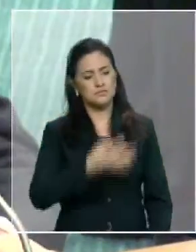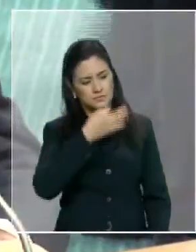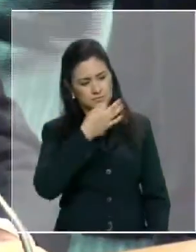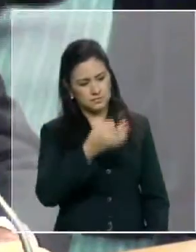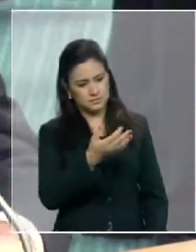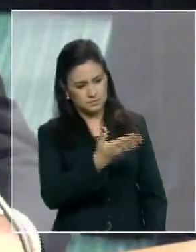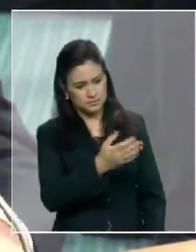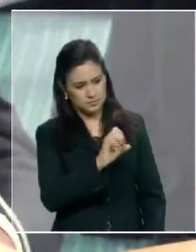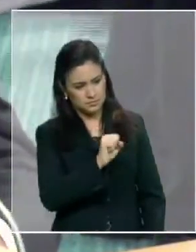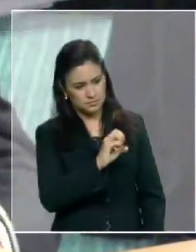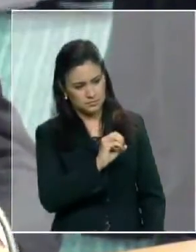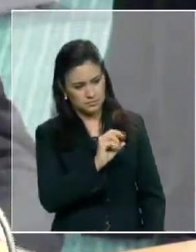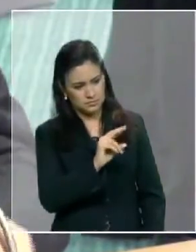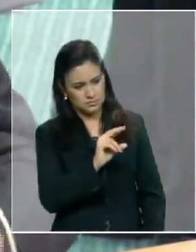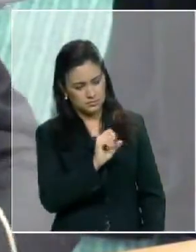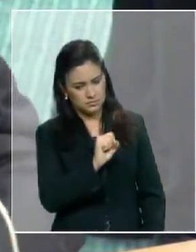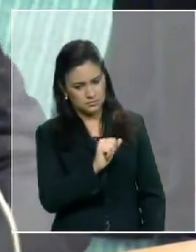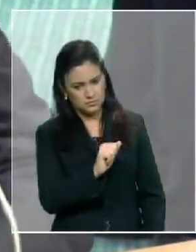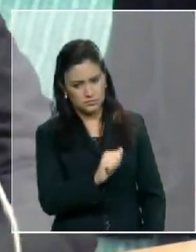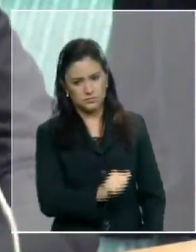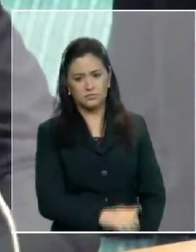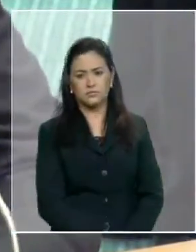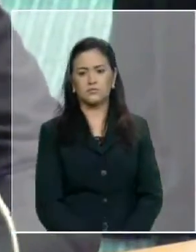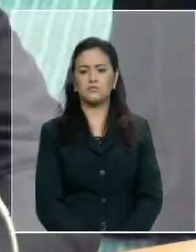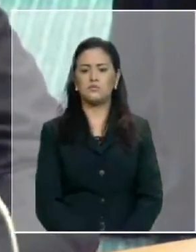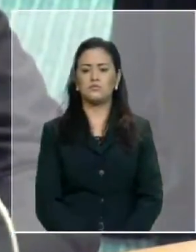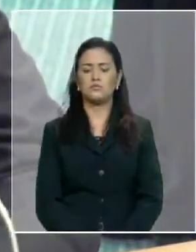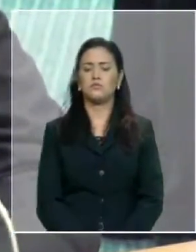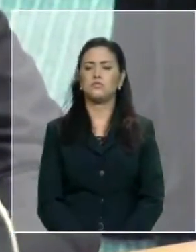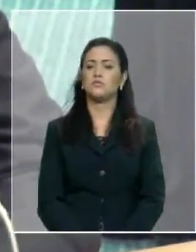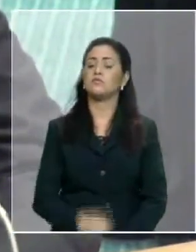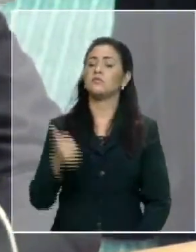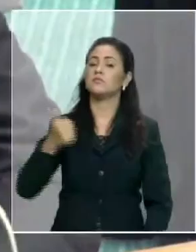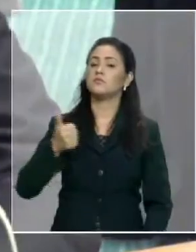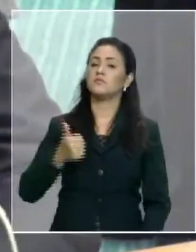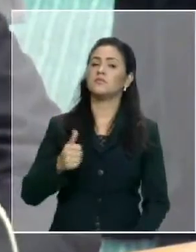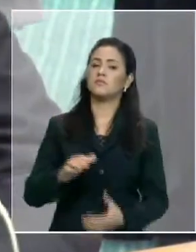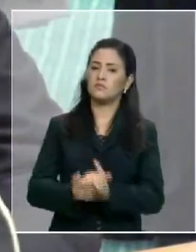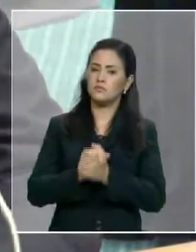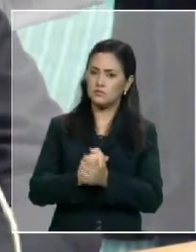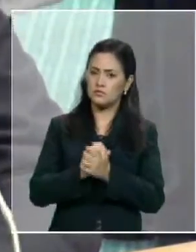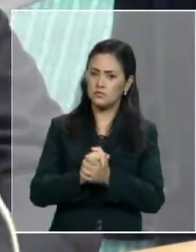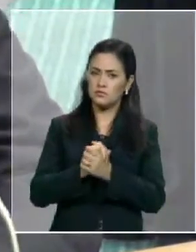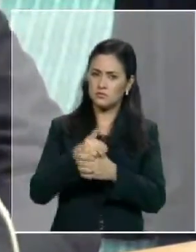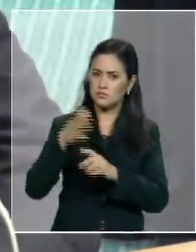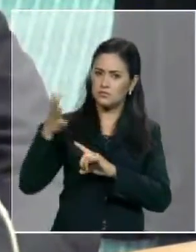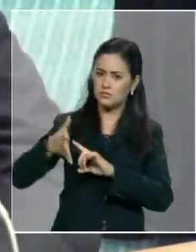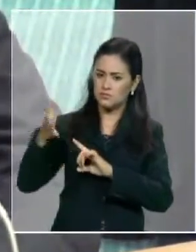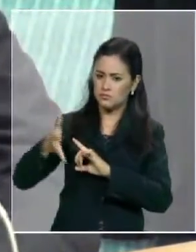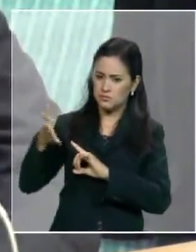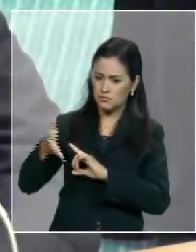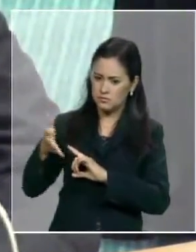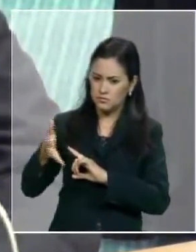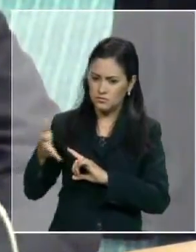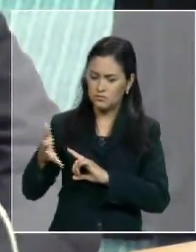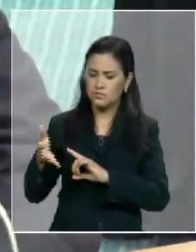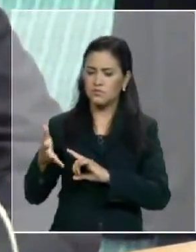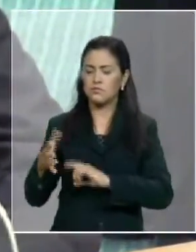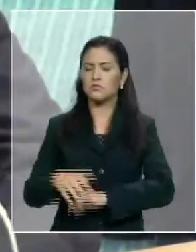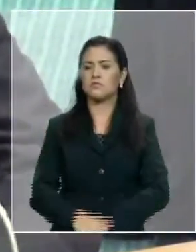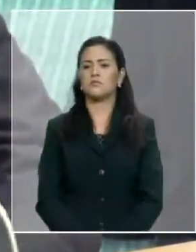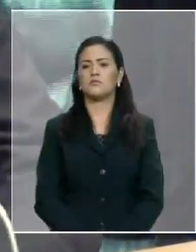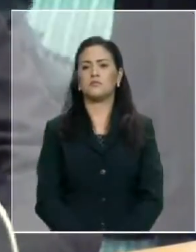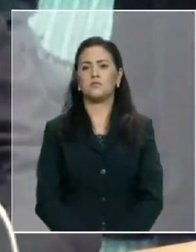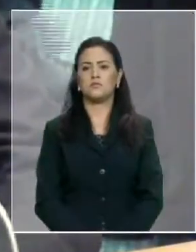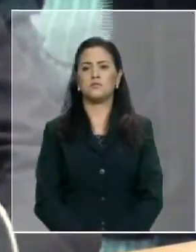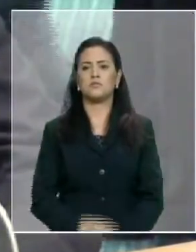Primeiro, quero parabenizar a Vossa Excelência pelo seu pronunciamento e também pelo seu desabafo, porque